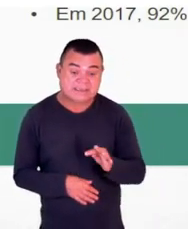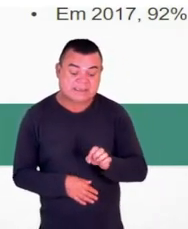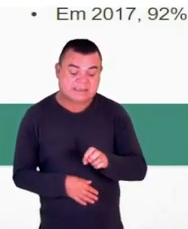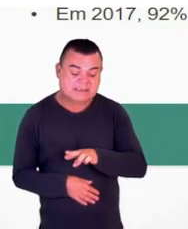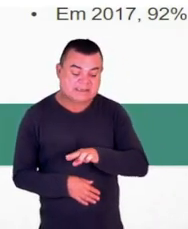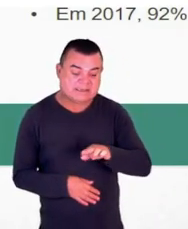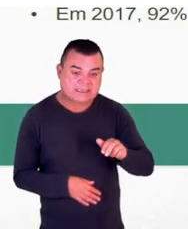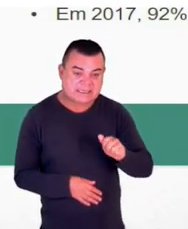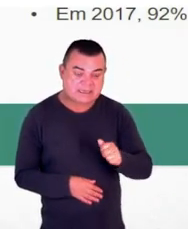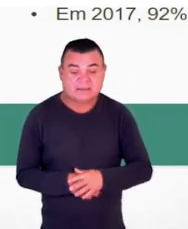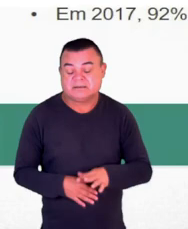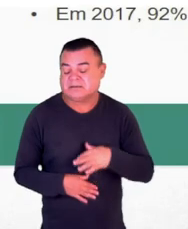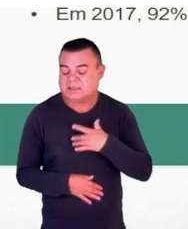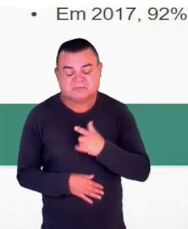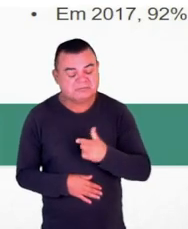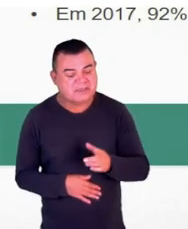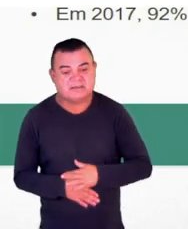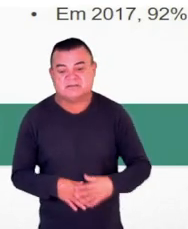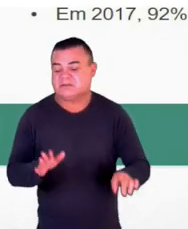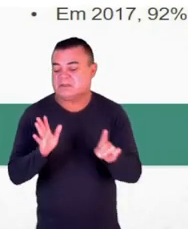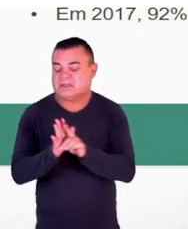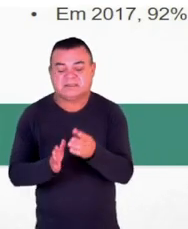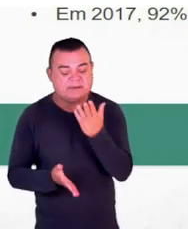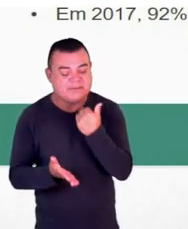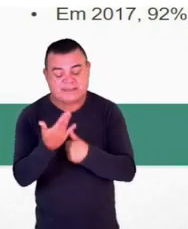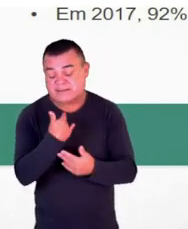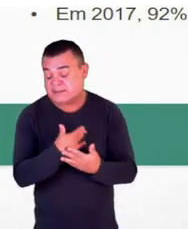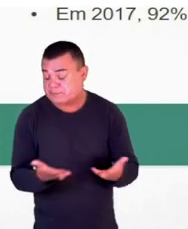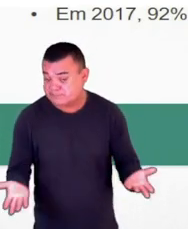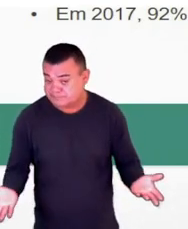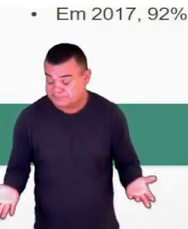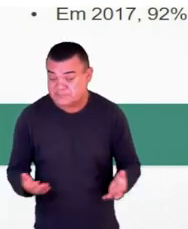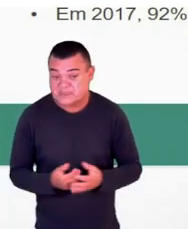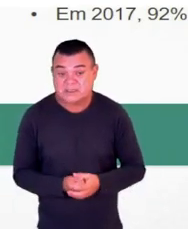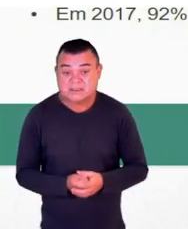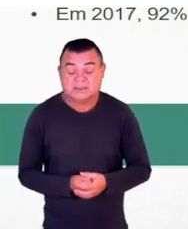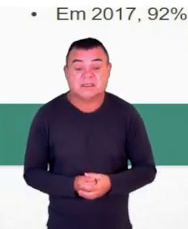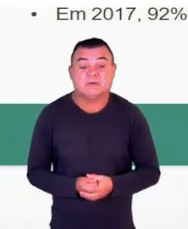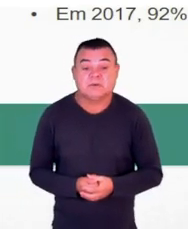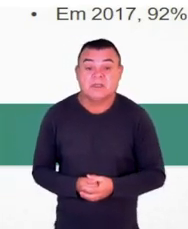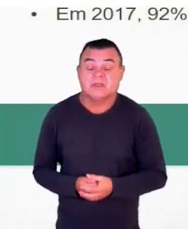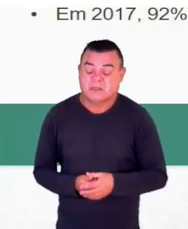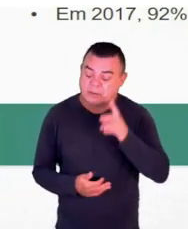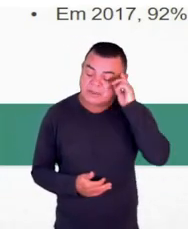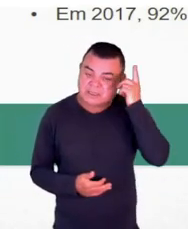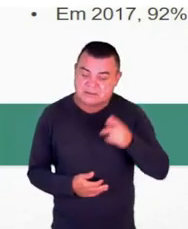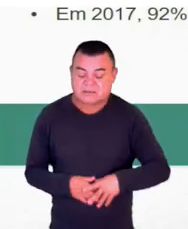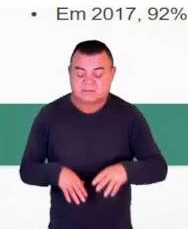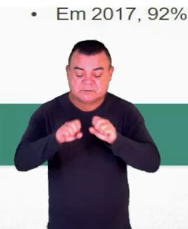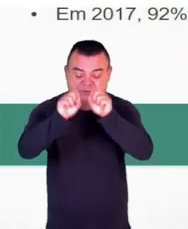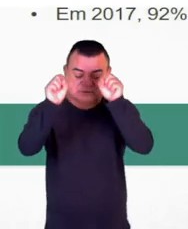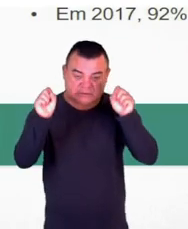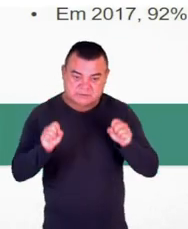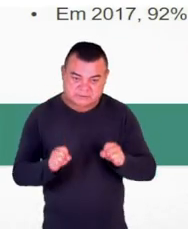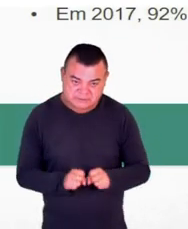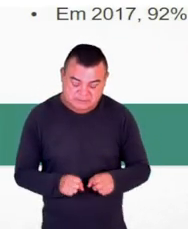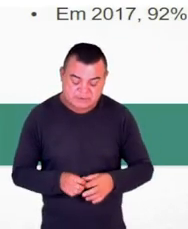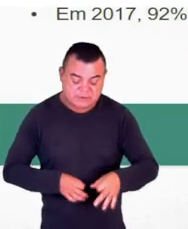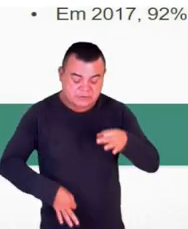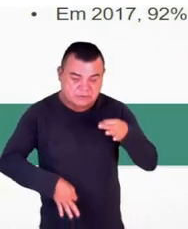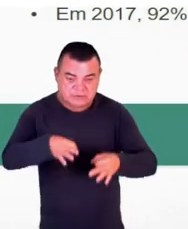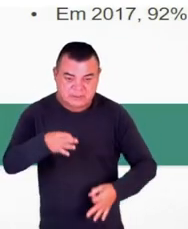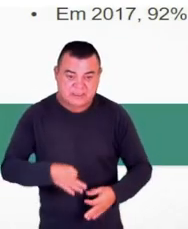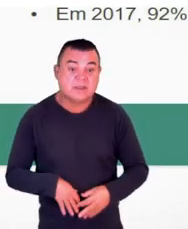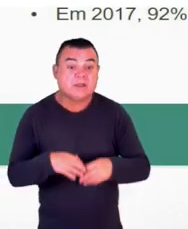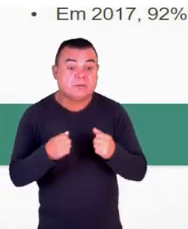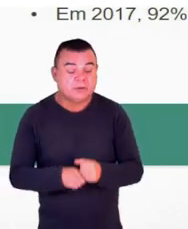bem comum a terra é também um bem comum e é dever eh eh do sistema eh judiciário